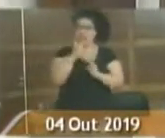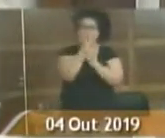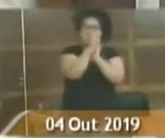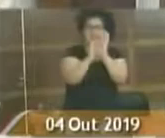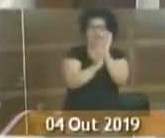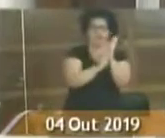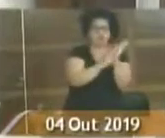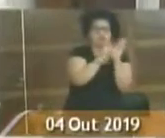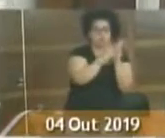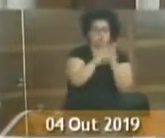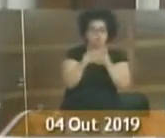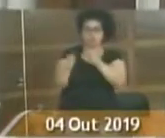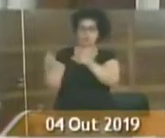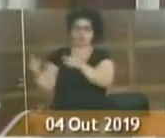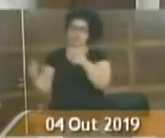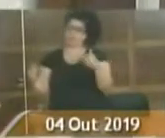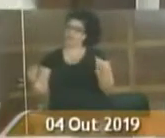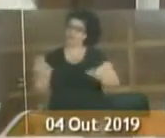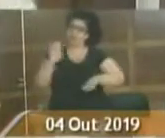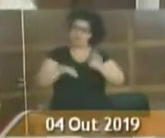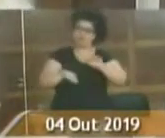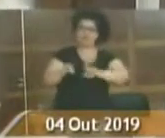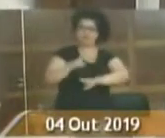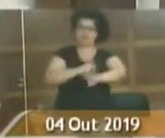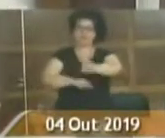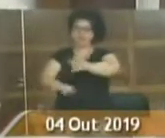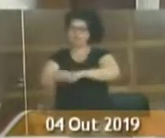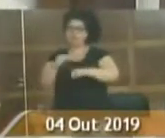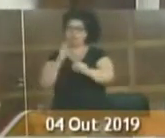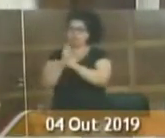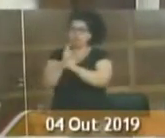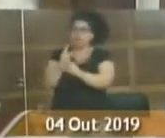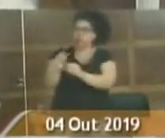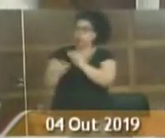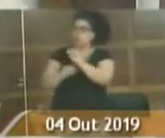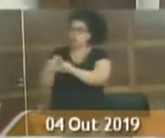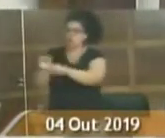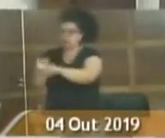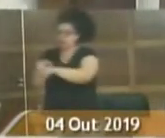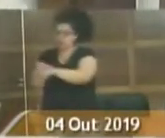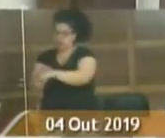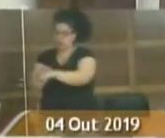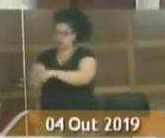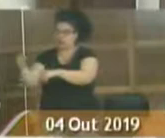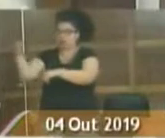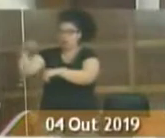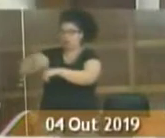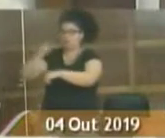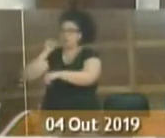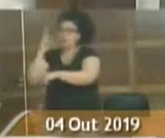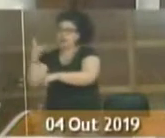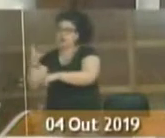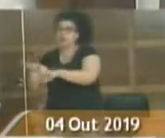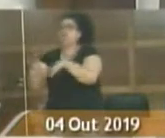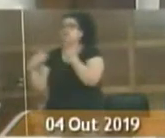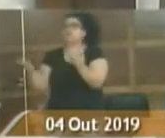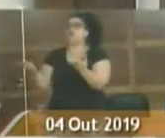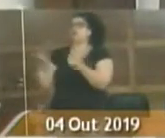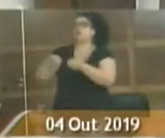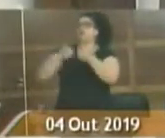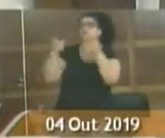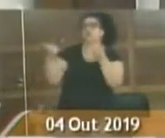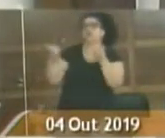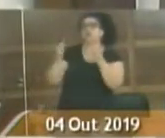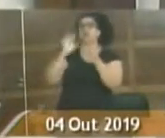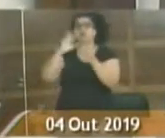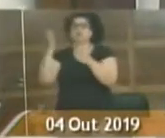você não é o mesmo que o outro. Então, a gente vai ter que identificar aquela lesão, o que, que é melhor para aquele bicho. A única coisa que a gente pode